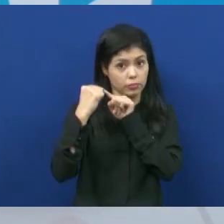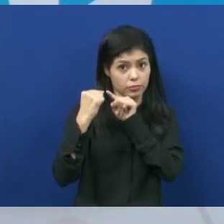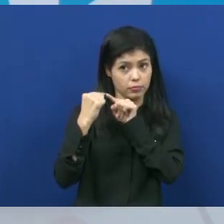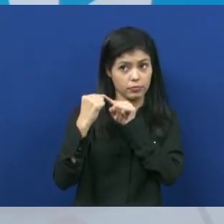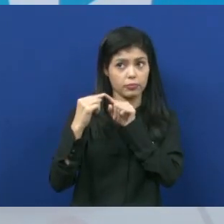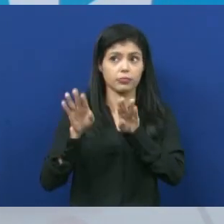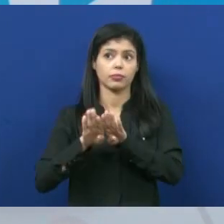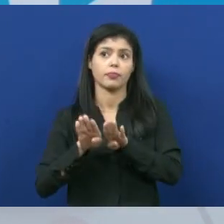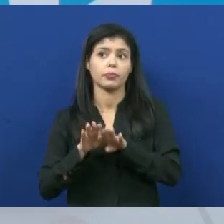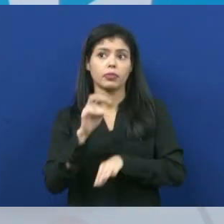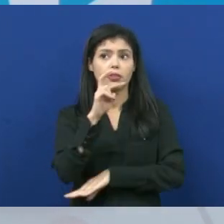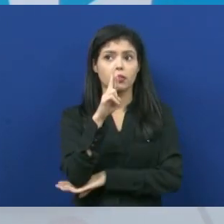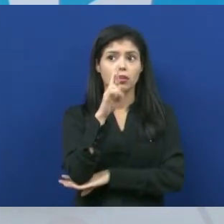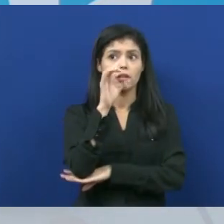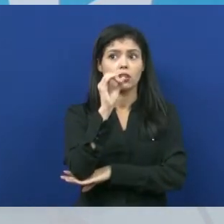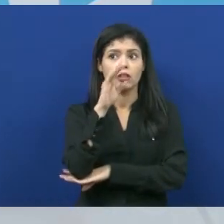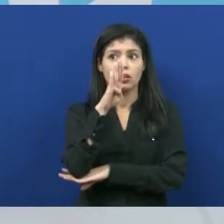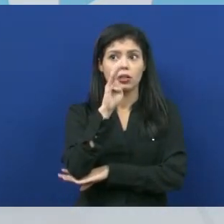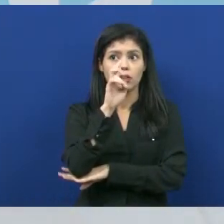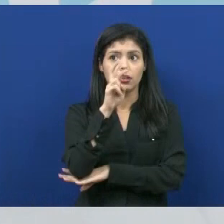de Linné, Robert Hund